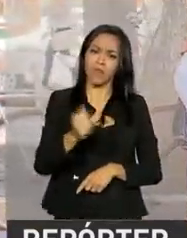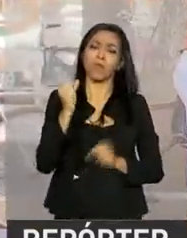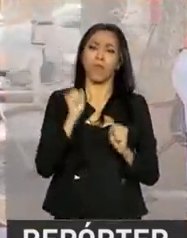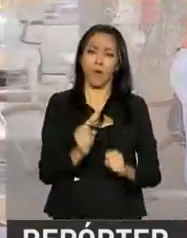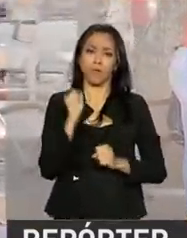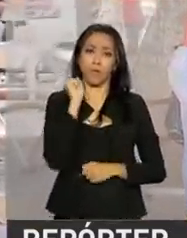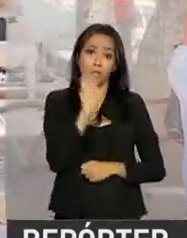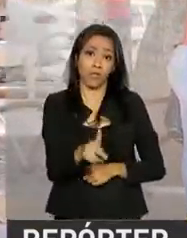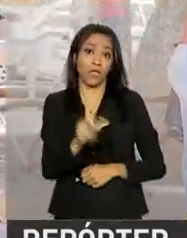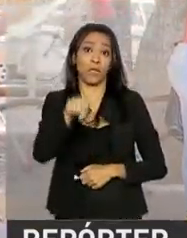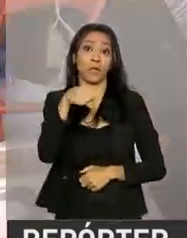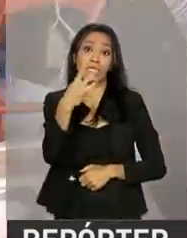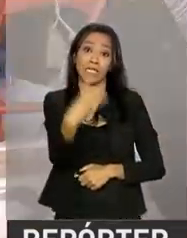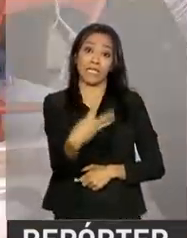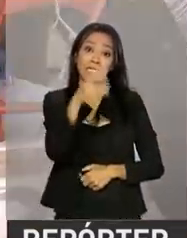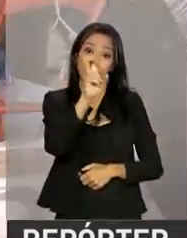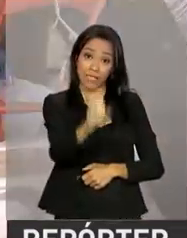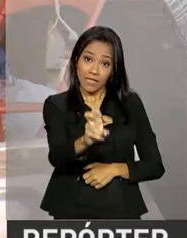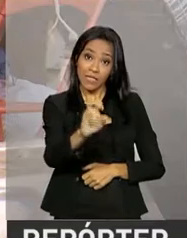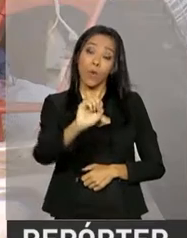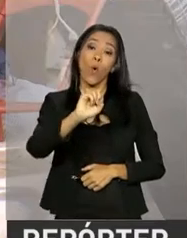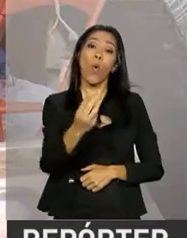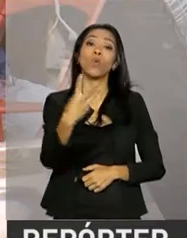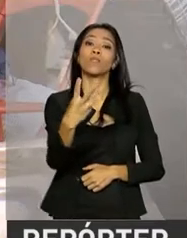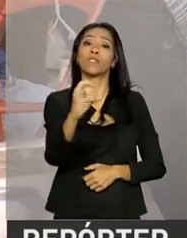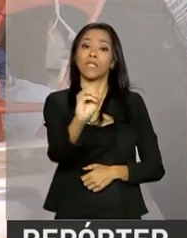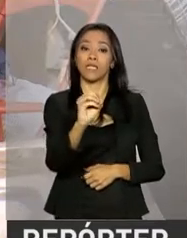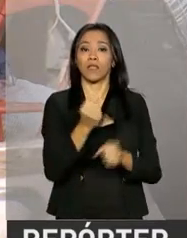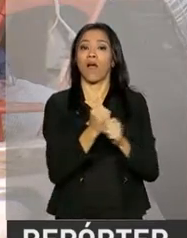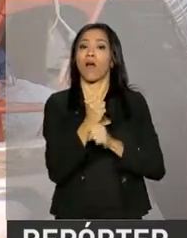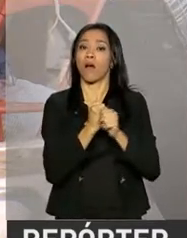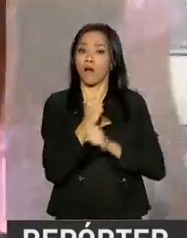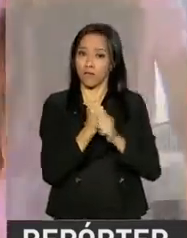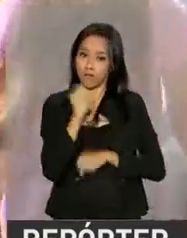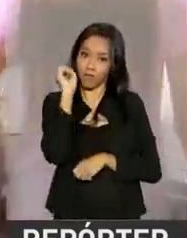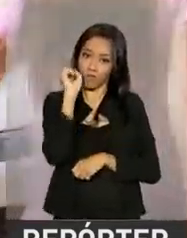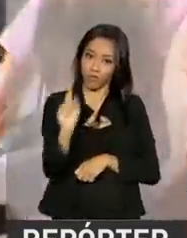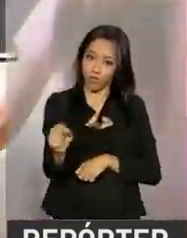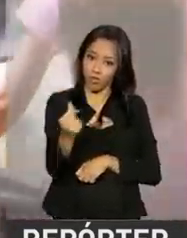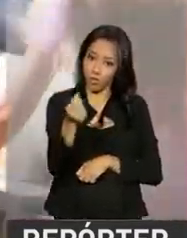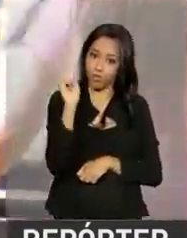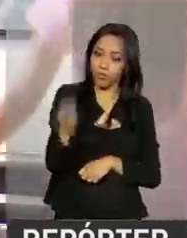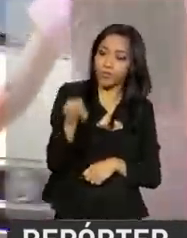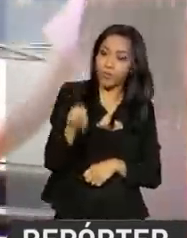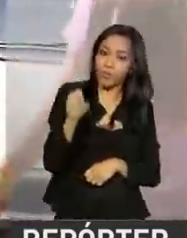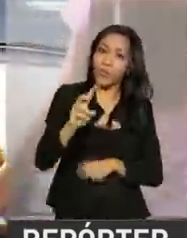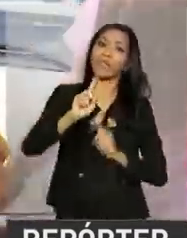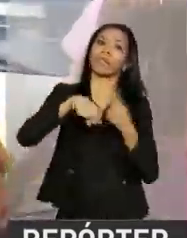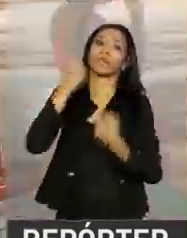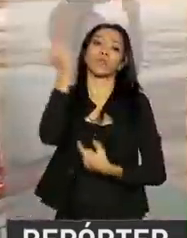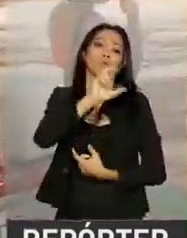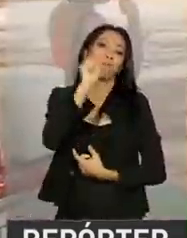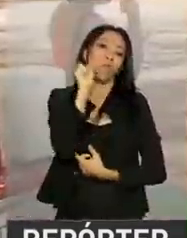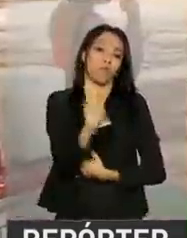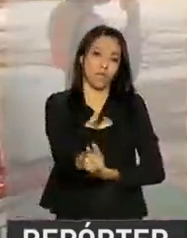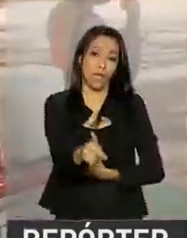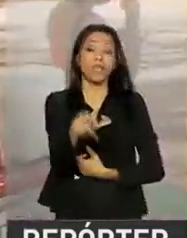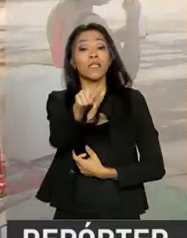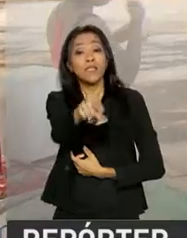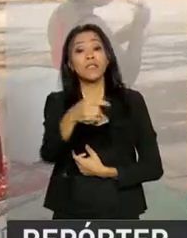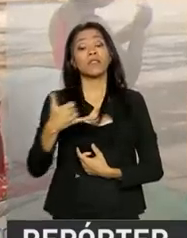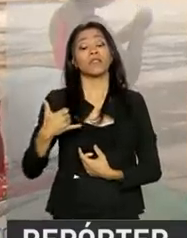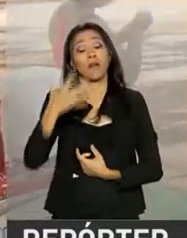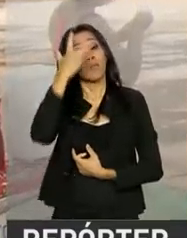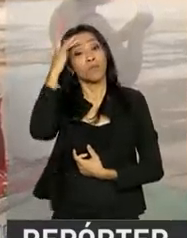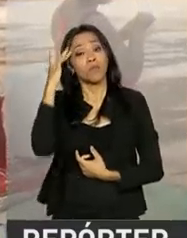terem contribuído 35 ou 30 anos para cada um dos grupos. Isso faz com que a média da idade das pessoas que se aposentam